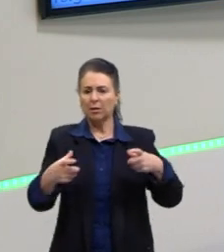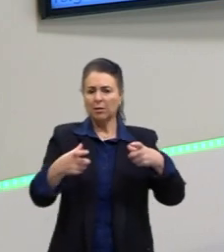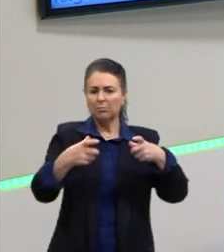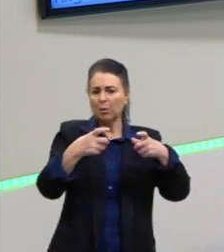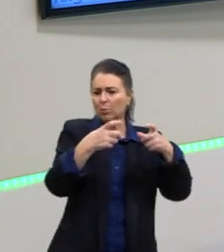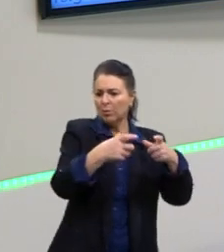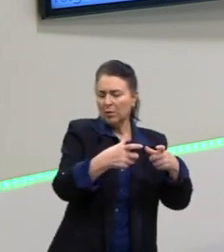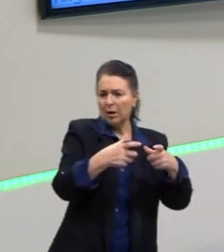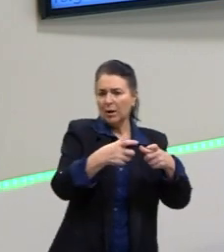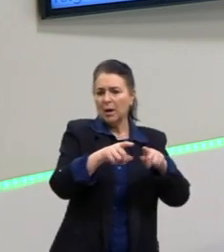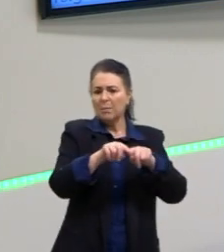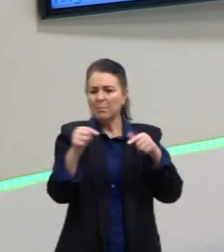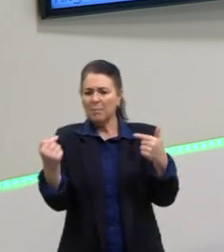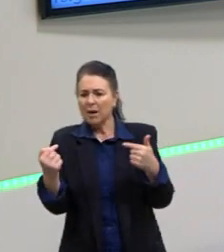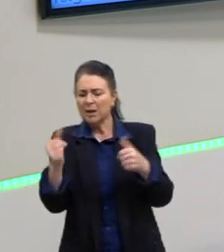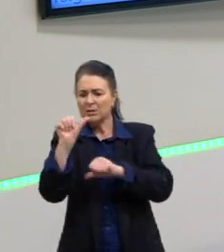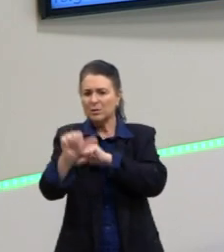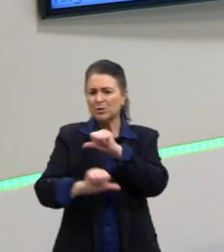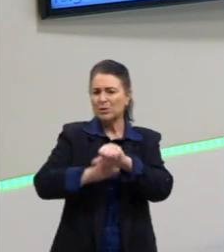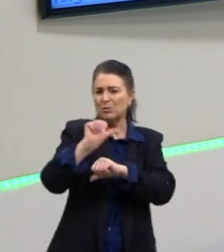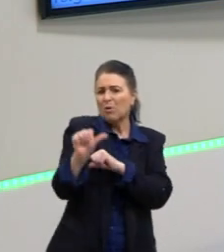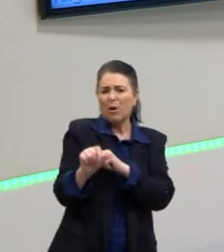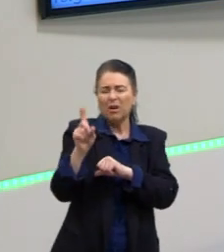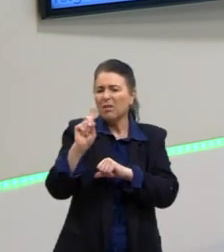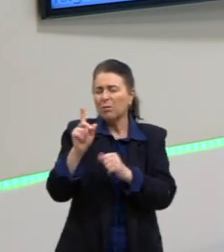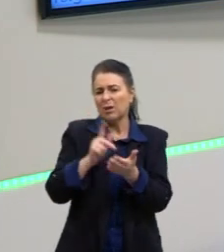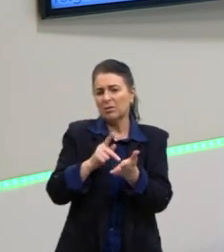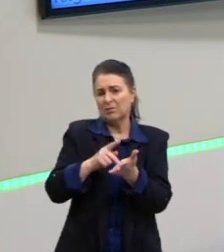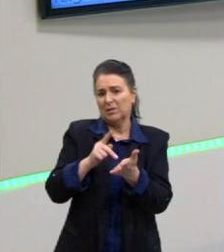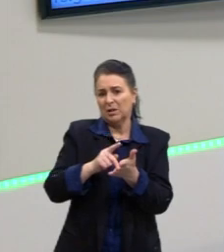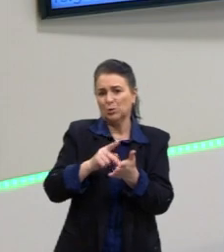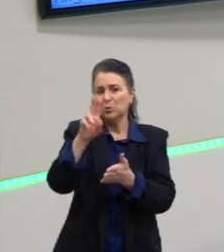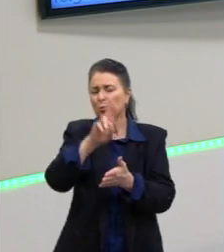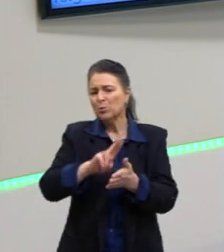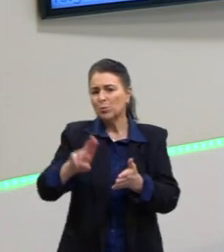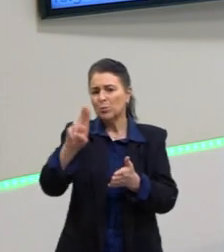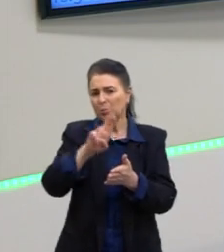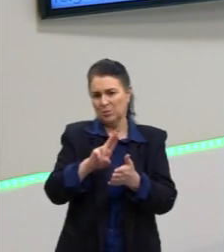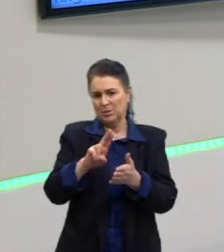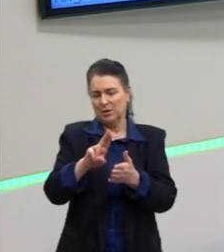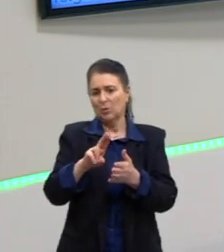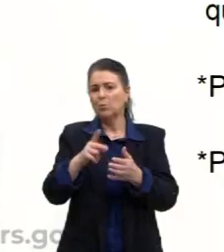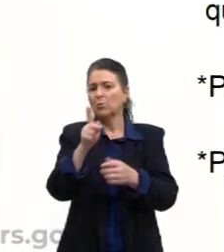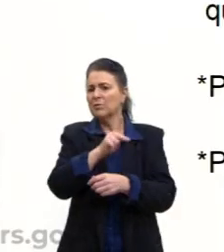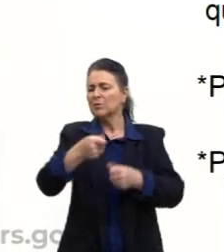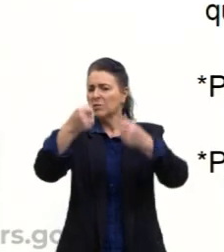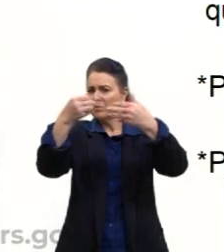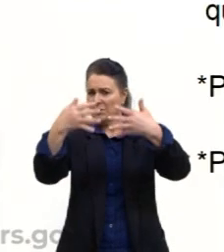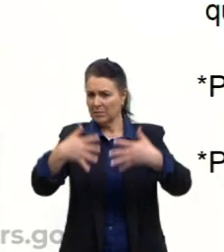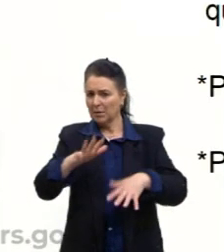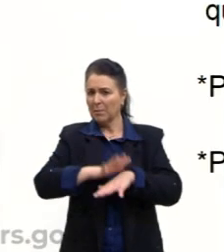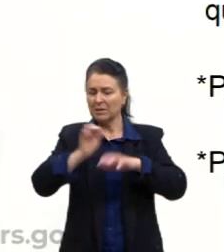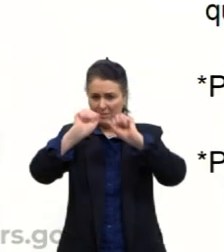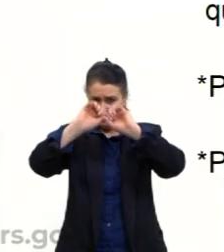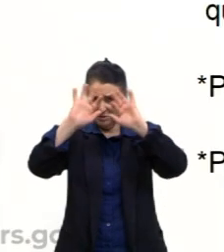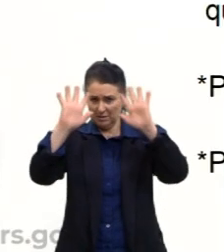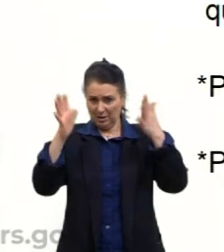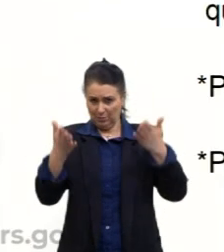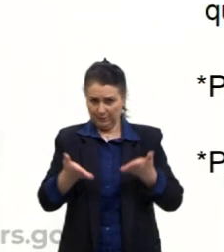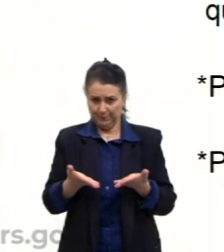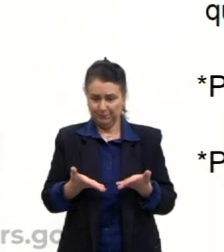outra sobre algum aspecto certo então ver mais essa questão do signo agora por exemplo